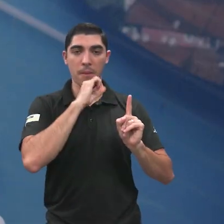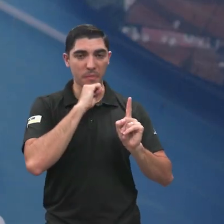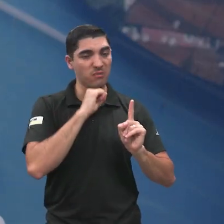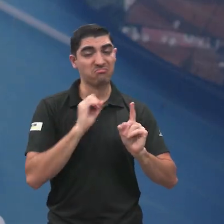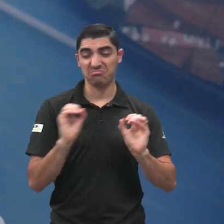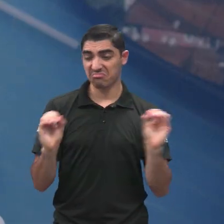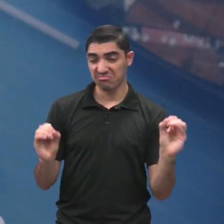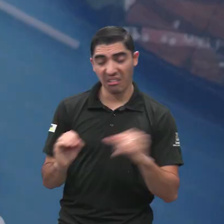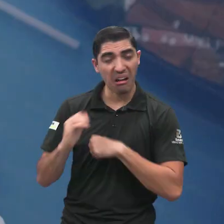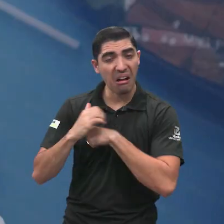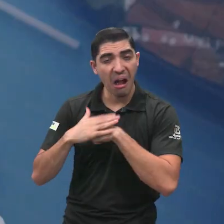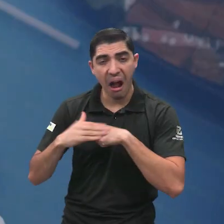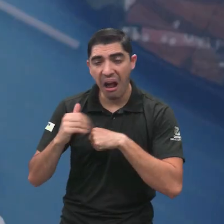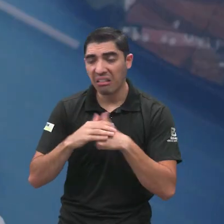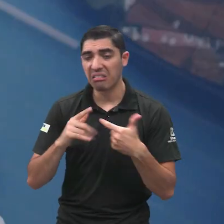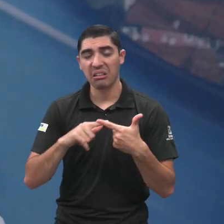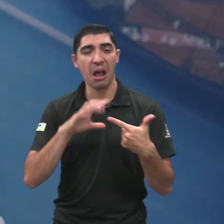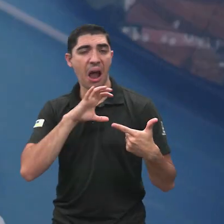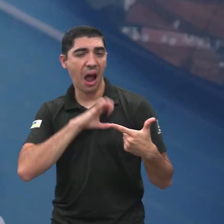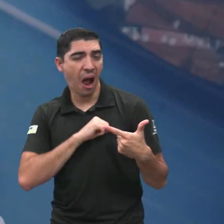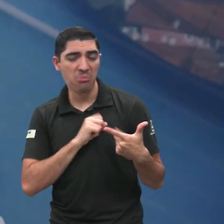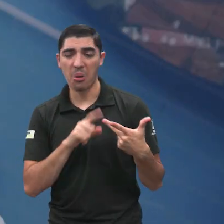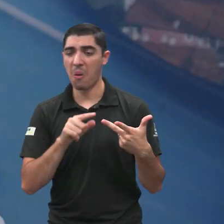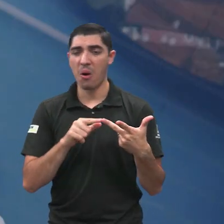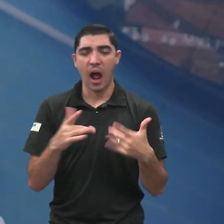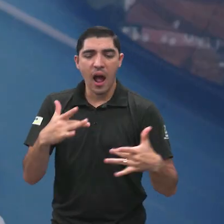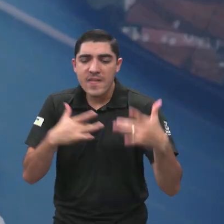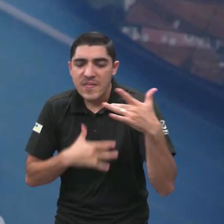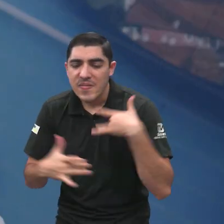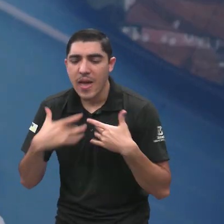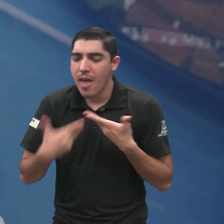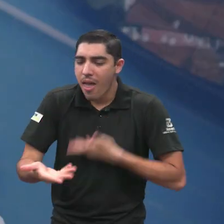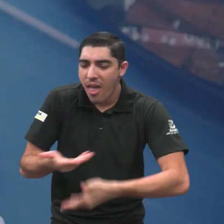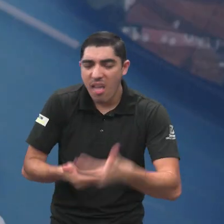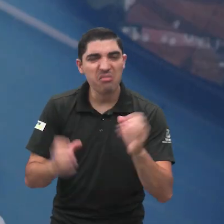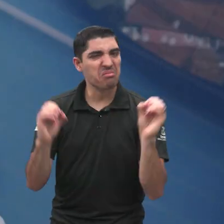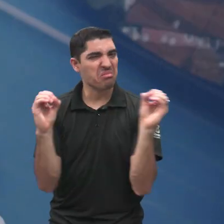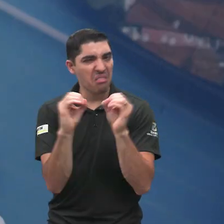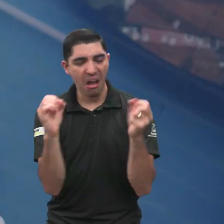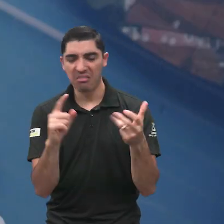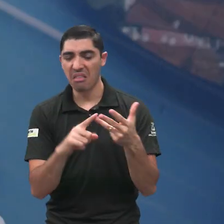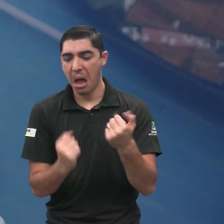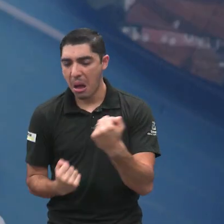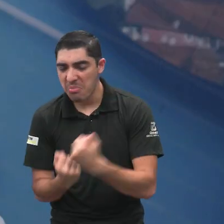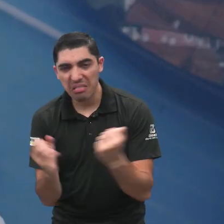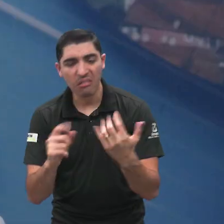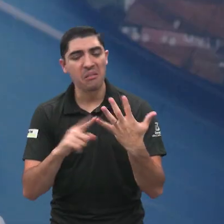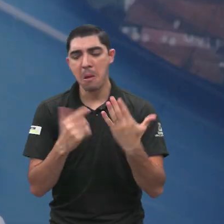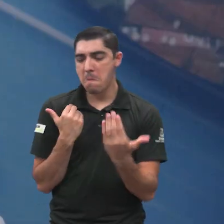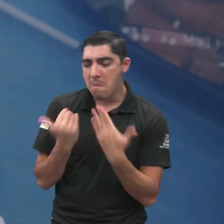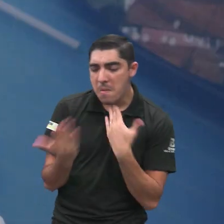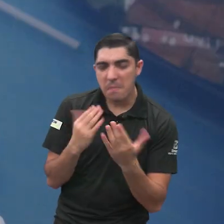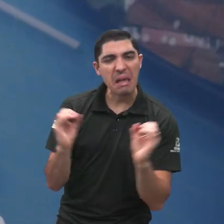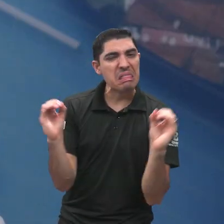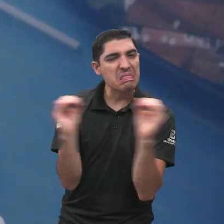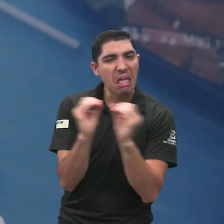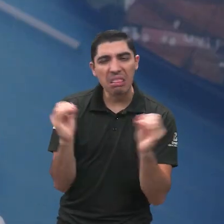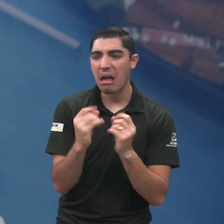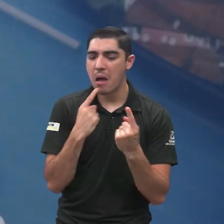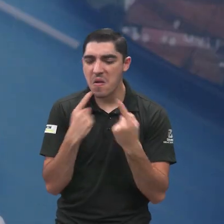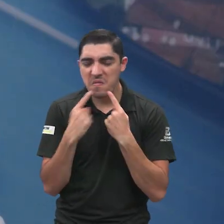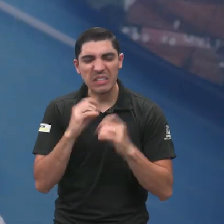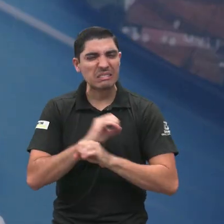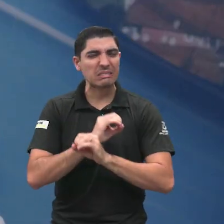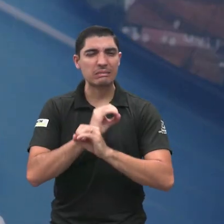dá afeto, não dá amor, não dá carinho, não dá cuidado, não tem apoio, não tem conversa, não tem diálogo. É